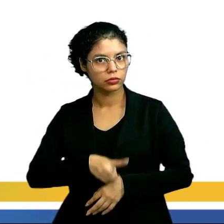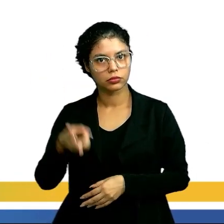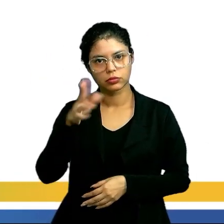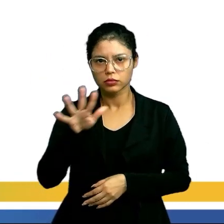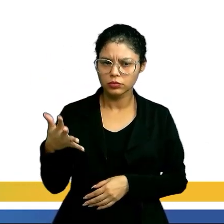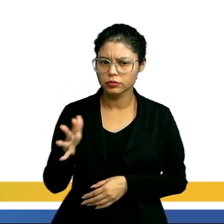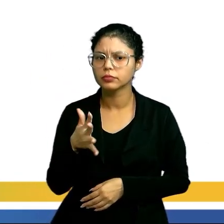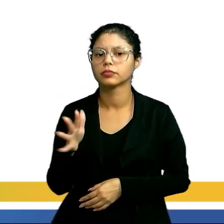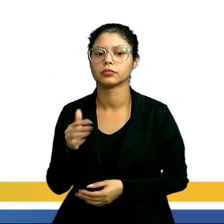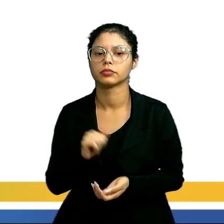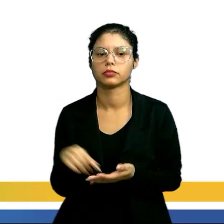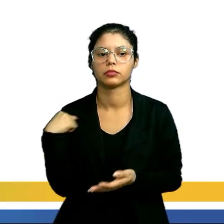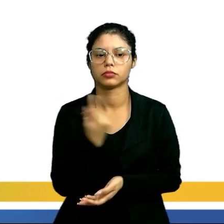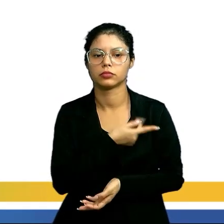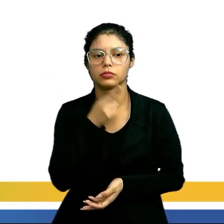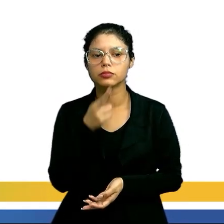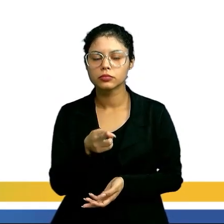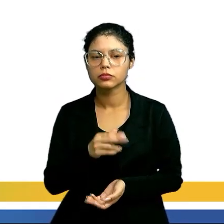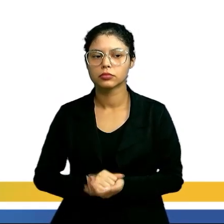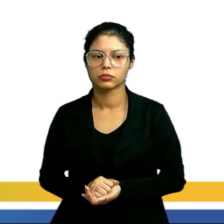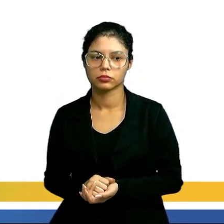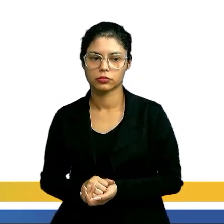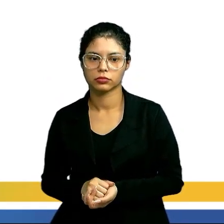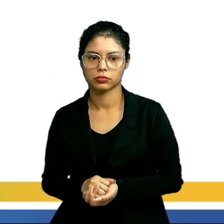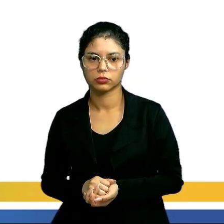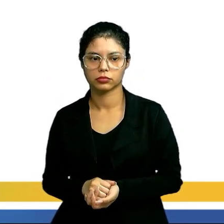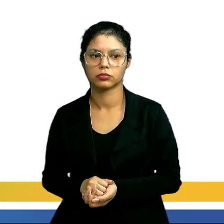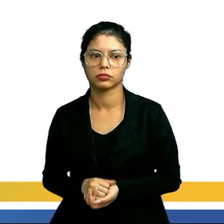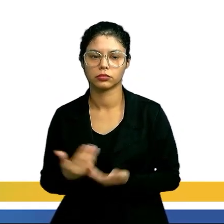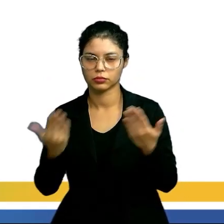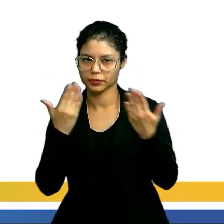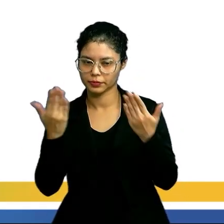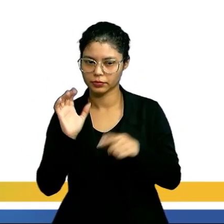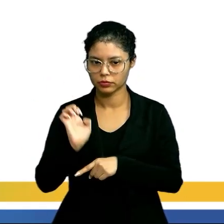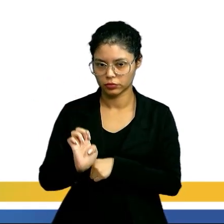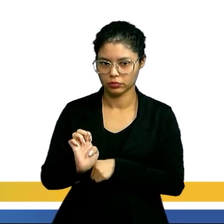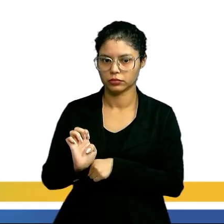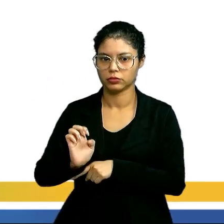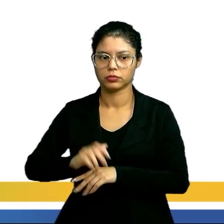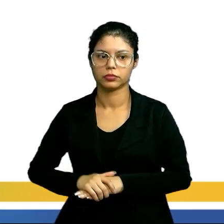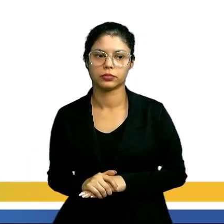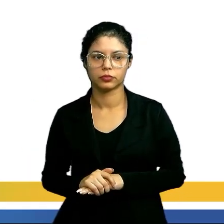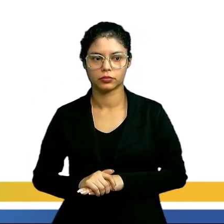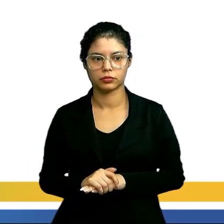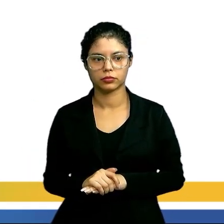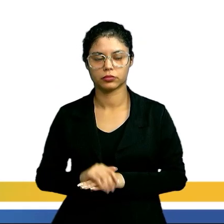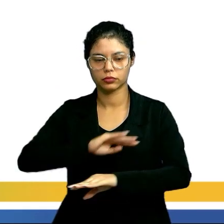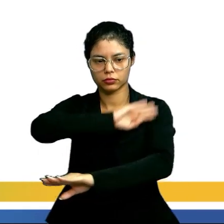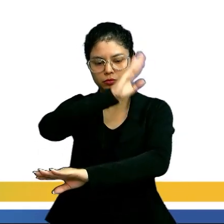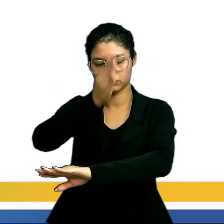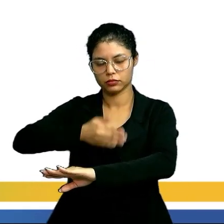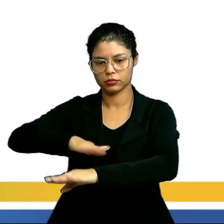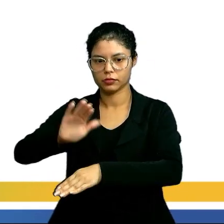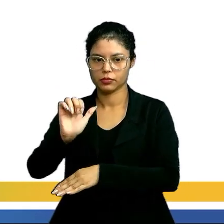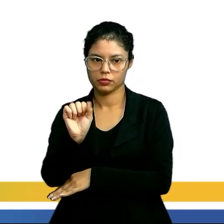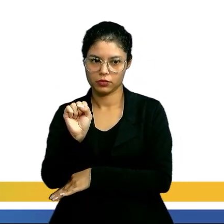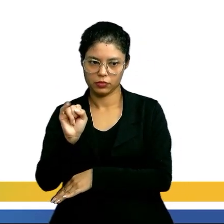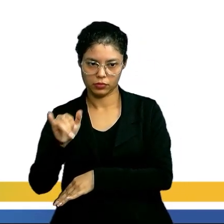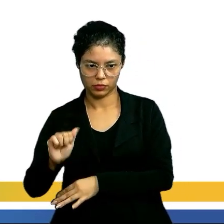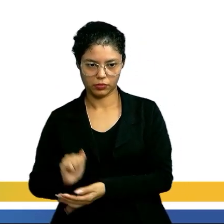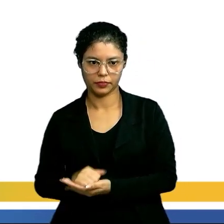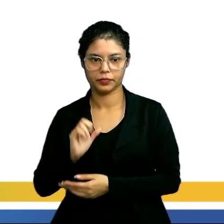que a questão nos pede em consideração a essa tabela. Se a energia fornecida pelo chocolate pudesse ser